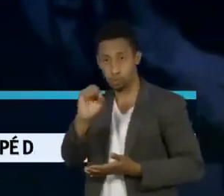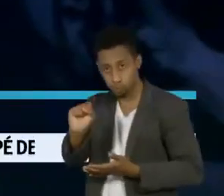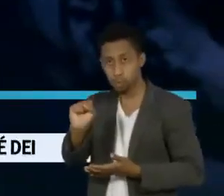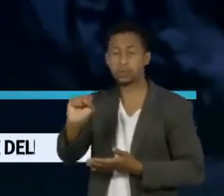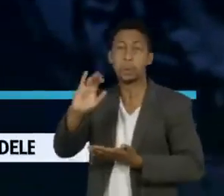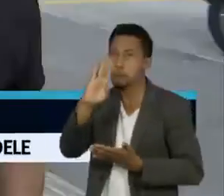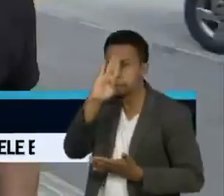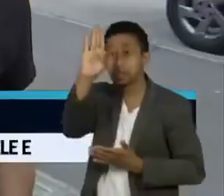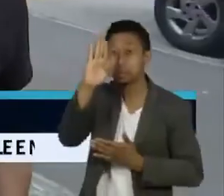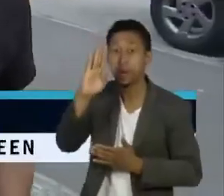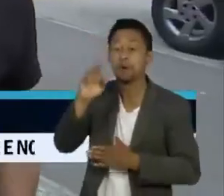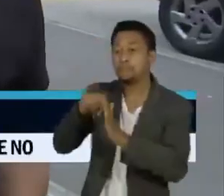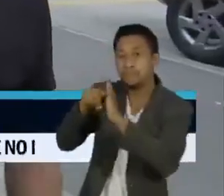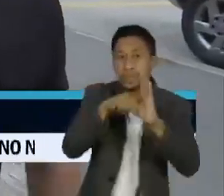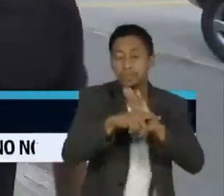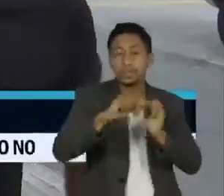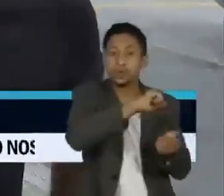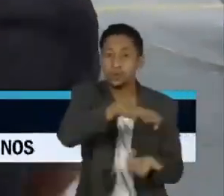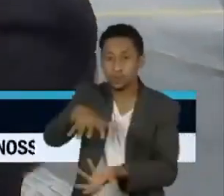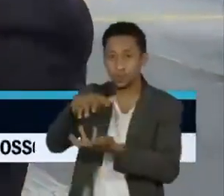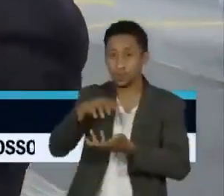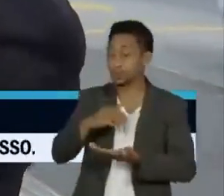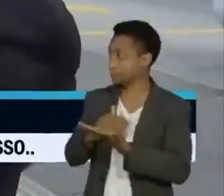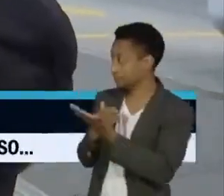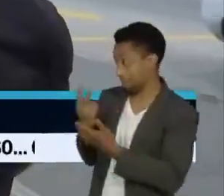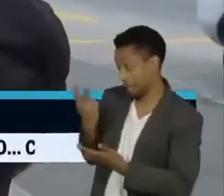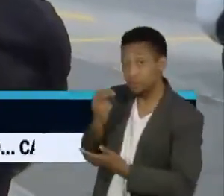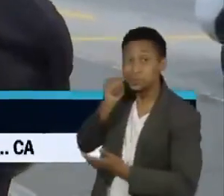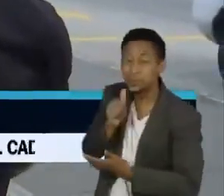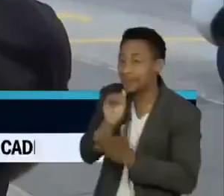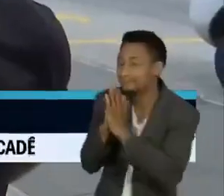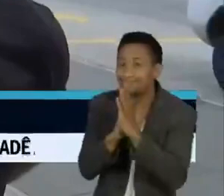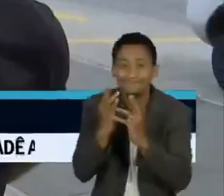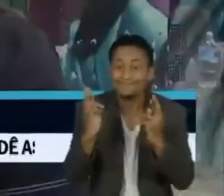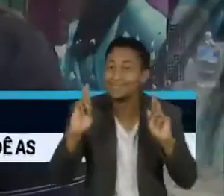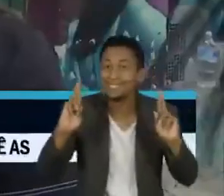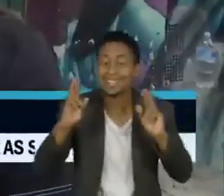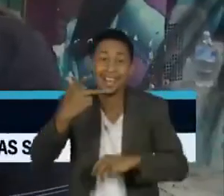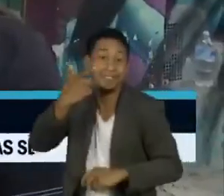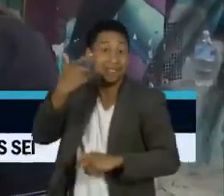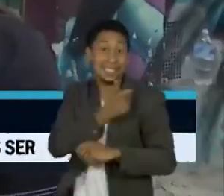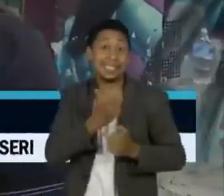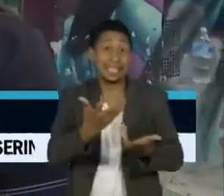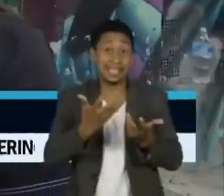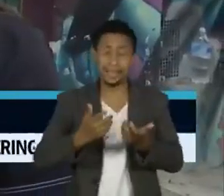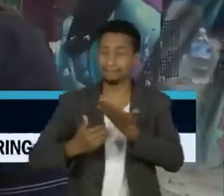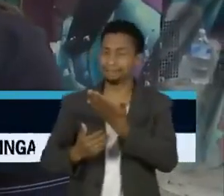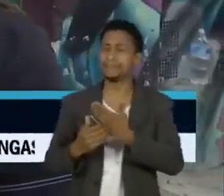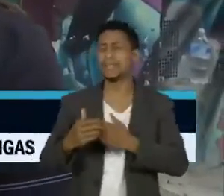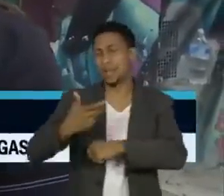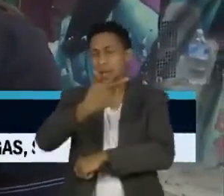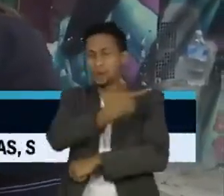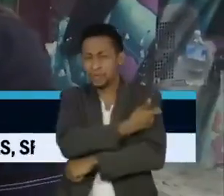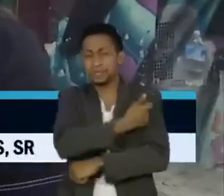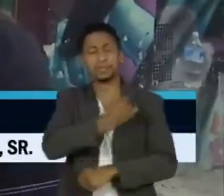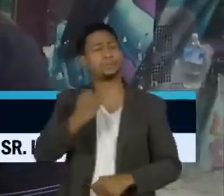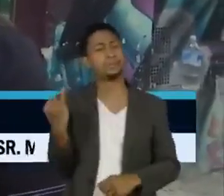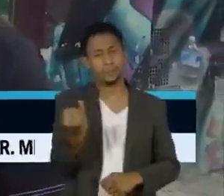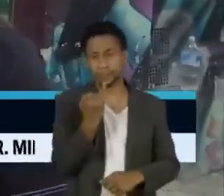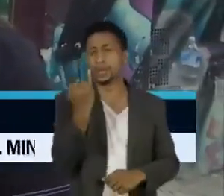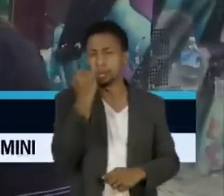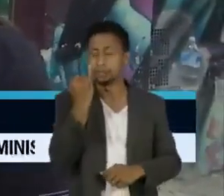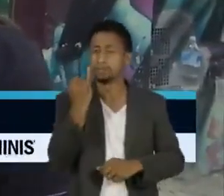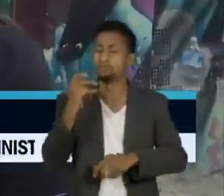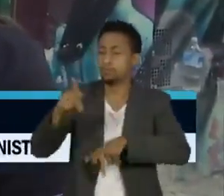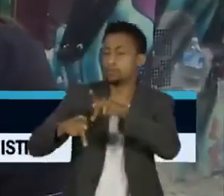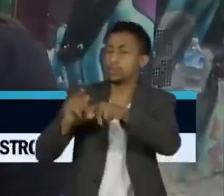mundo em pesquisas. Lucas e Carolina estão ansiosos pelo dia de tomar a vacina. Eu acho que a vacina é importante, ajuda muito a